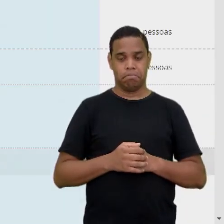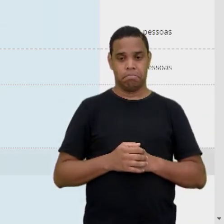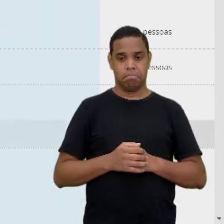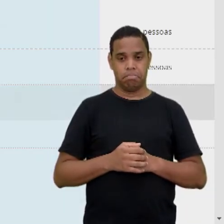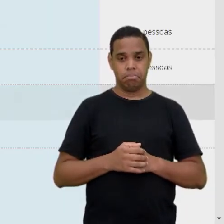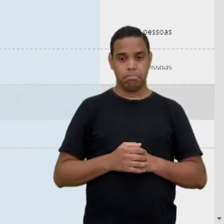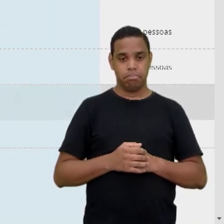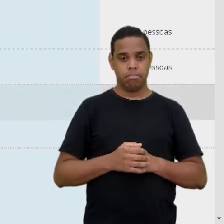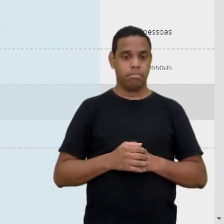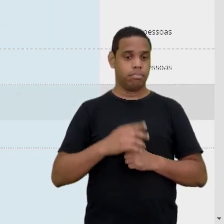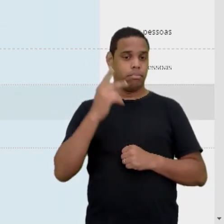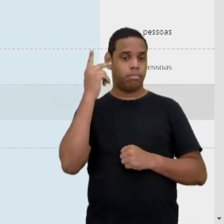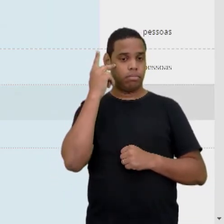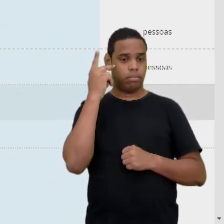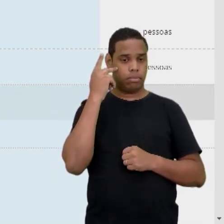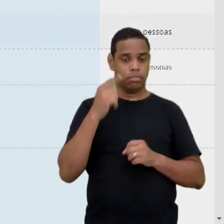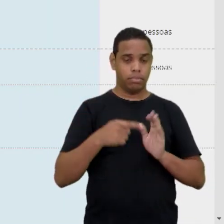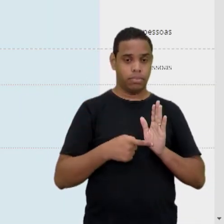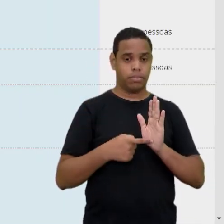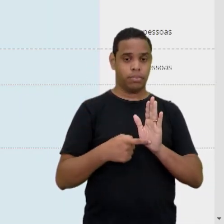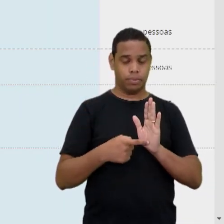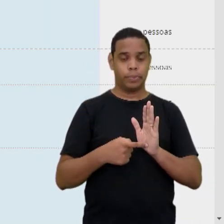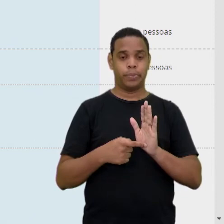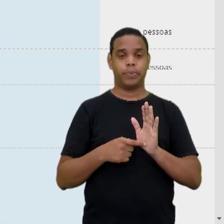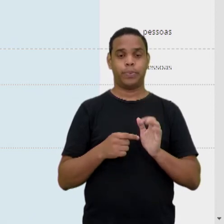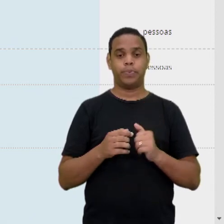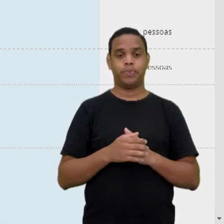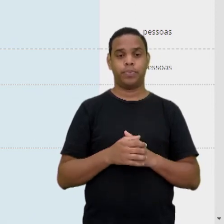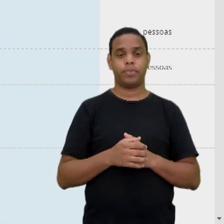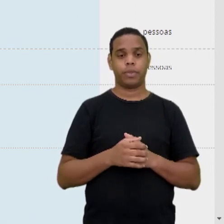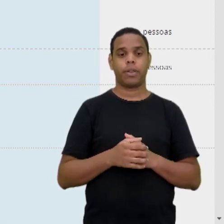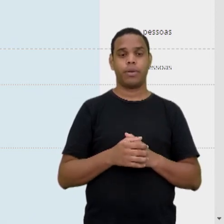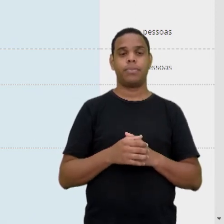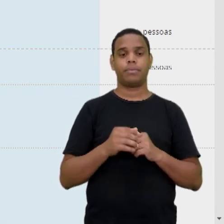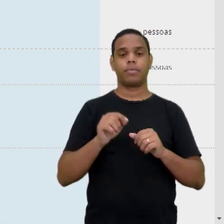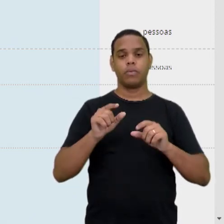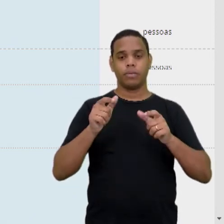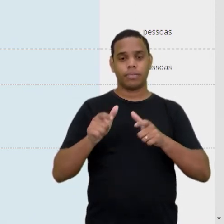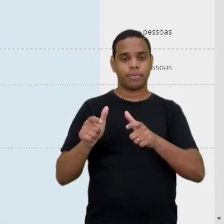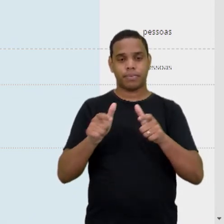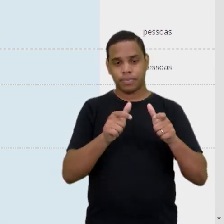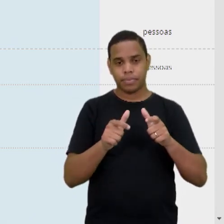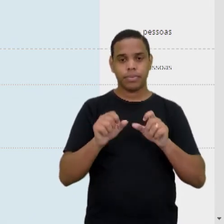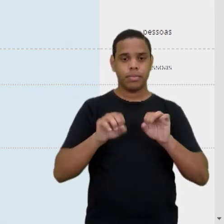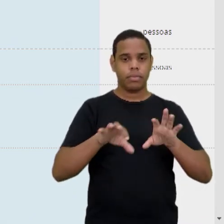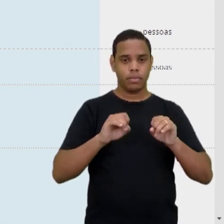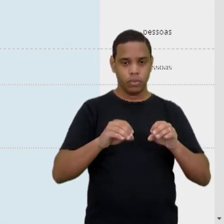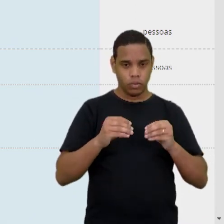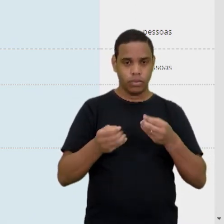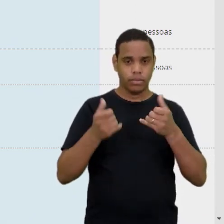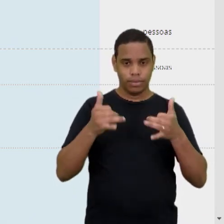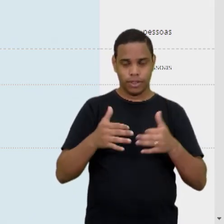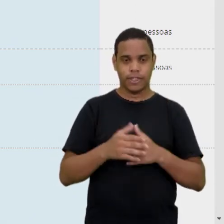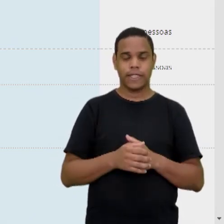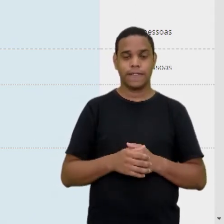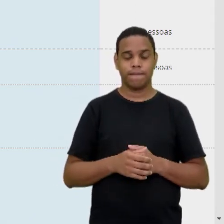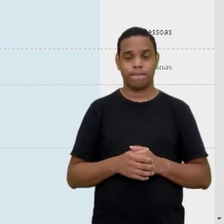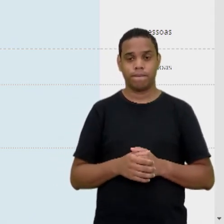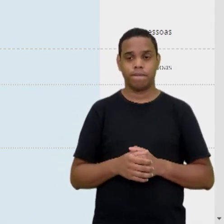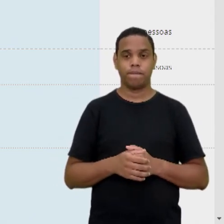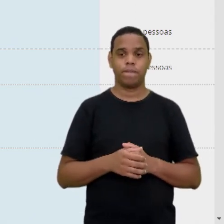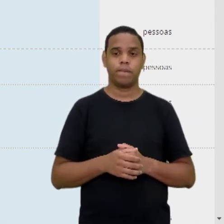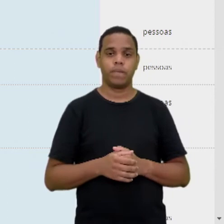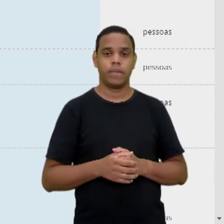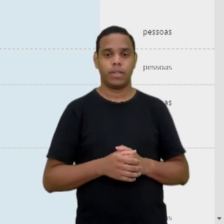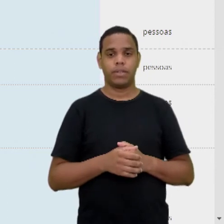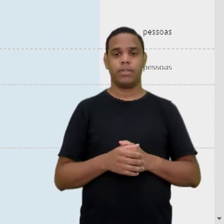E aí o estado de São Paulo vai aparecer aí, né, as amostras aí de educação, como eu informei para vocês, tá certo?